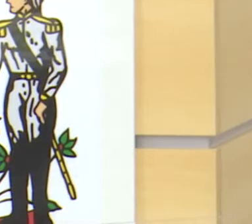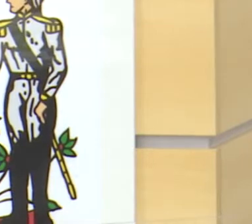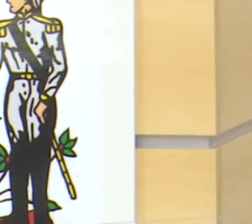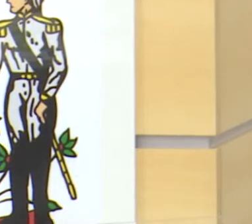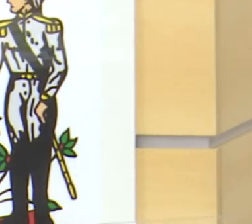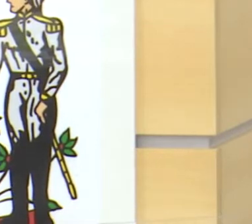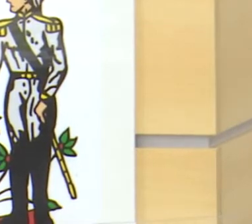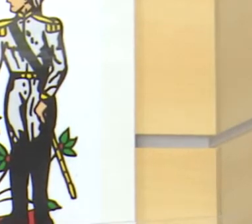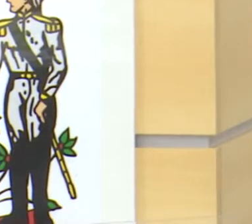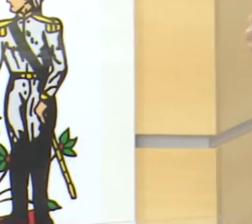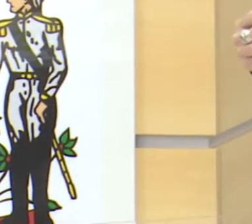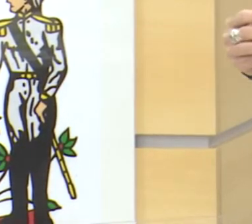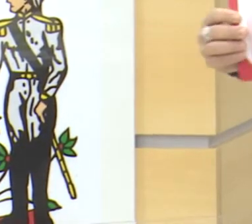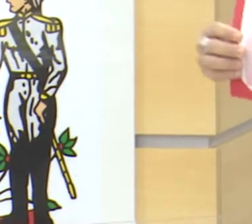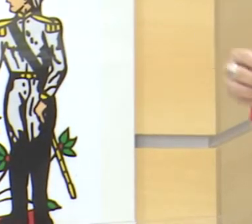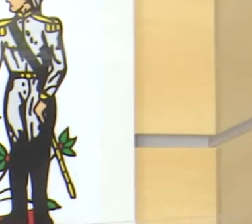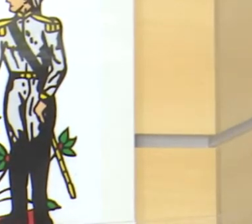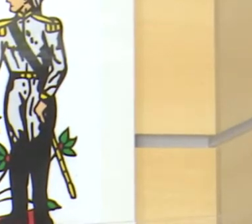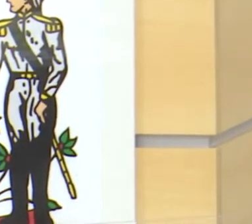G1